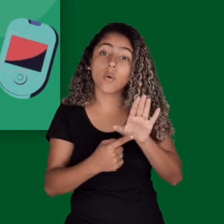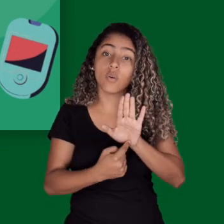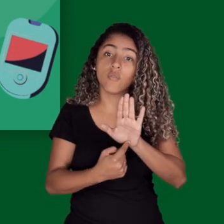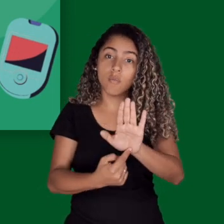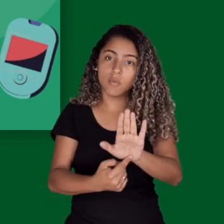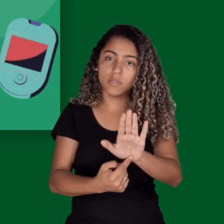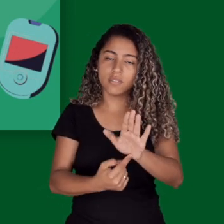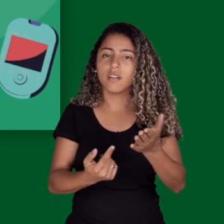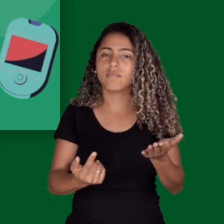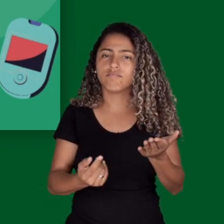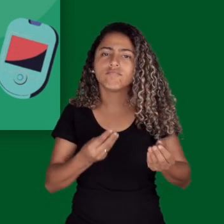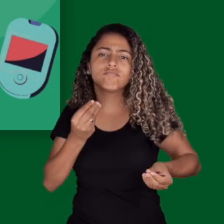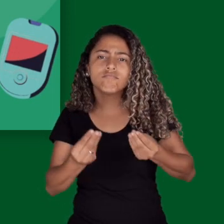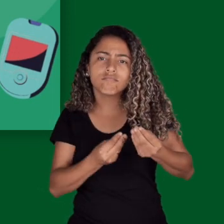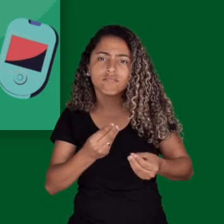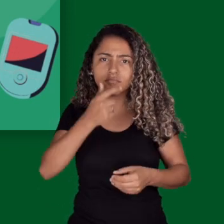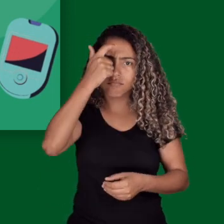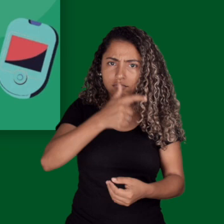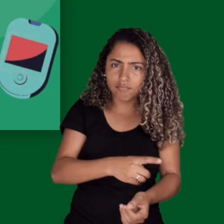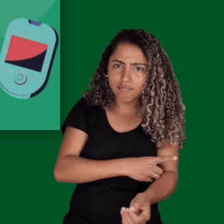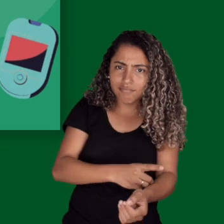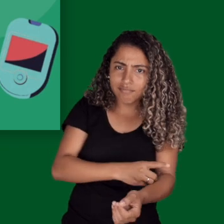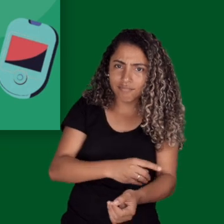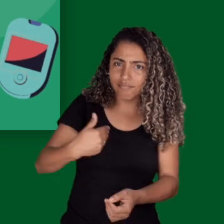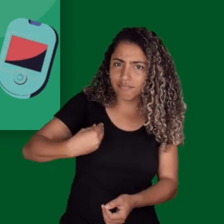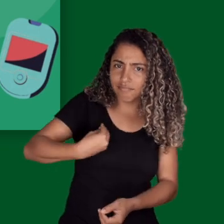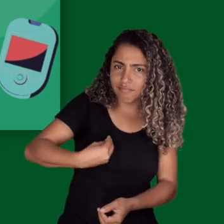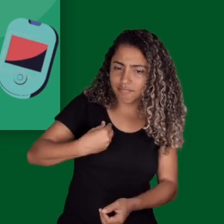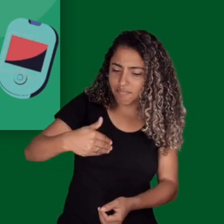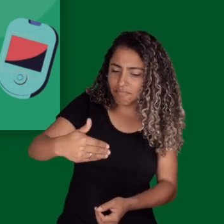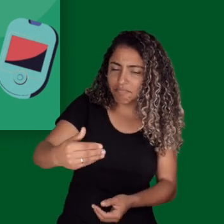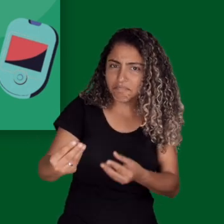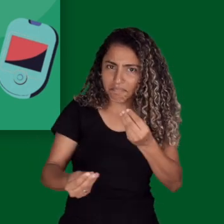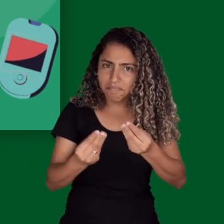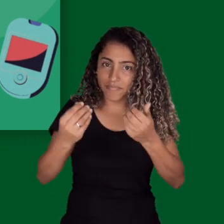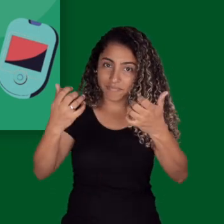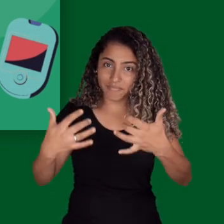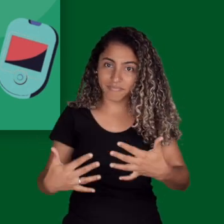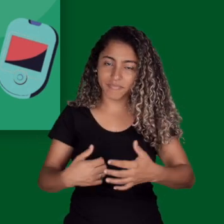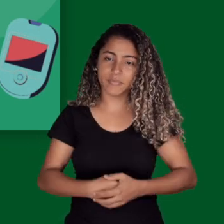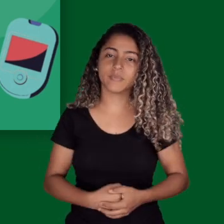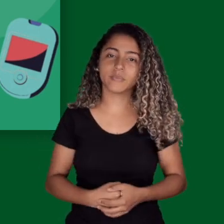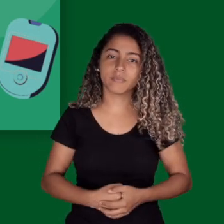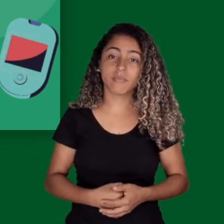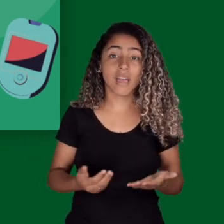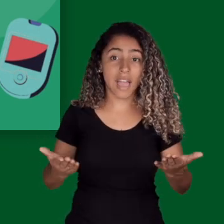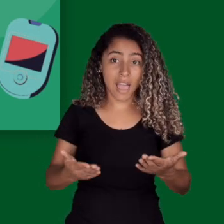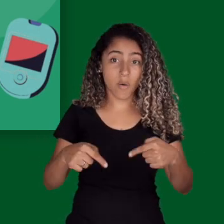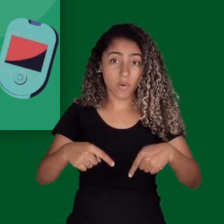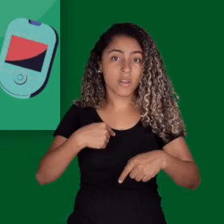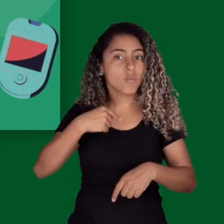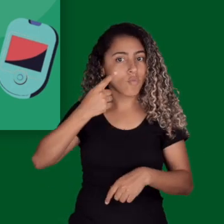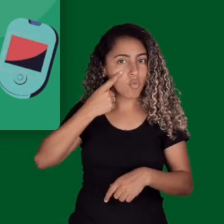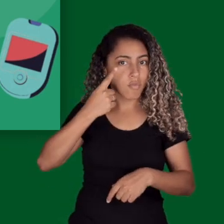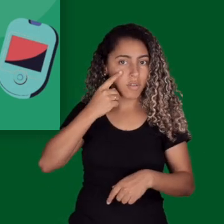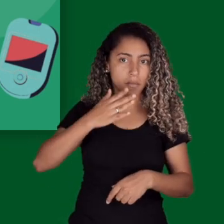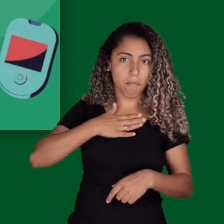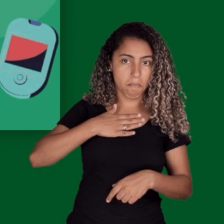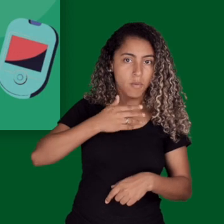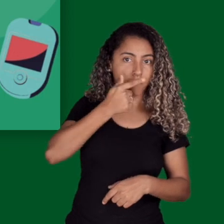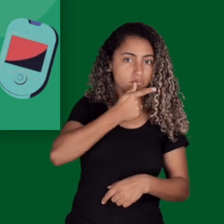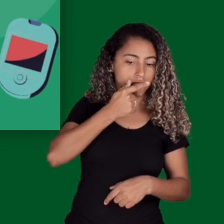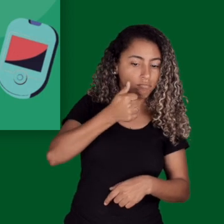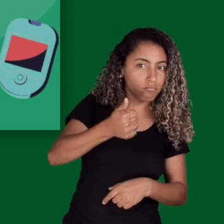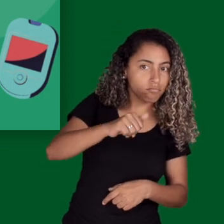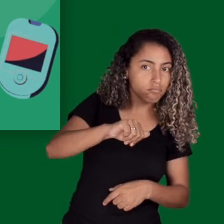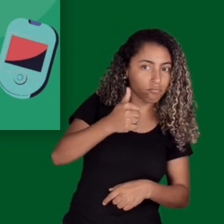na prática um pouquinho do dia a dia de uma pessoa com diabetes. Então, eu estou no momento que eu estou precisando verificar